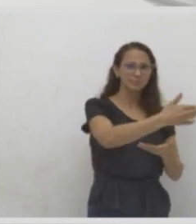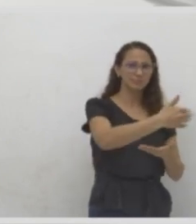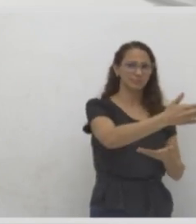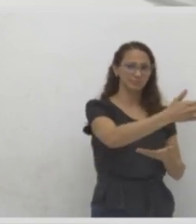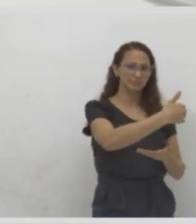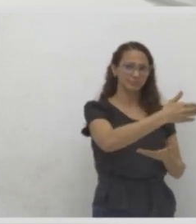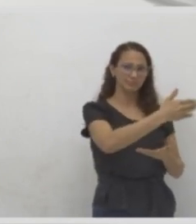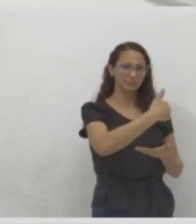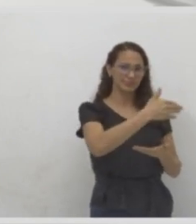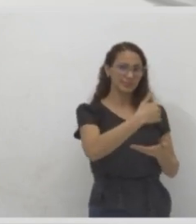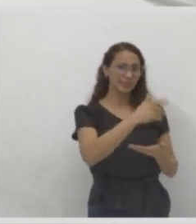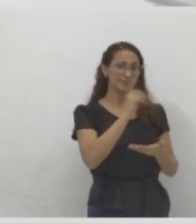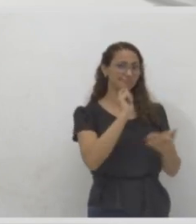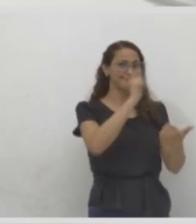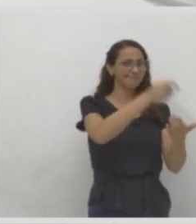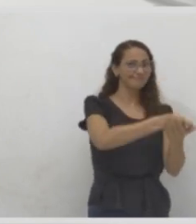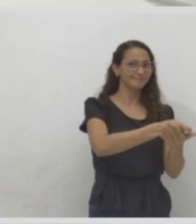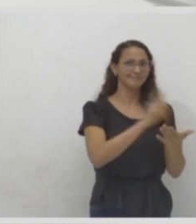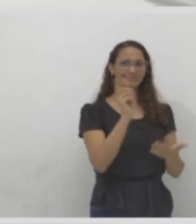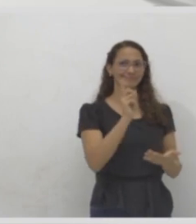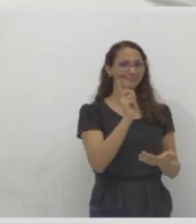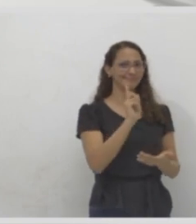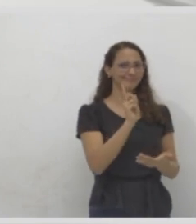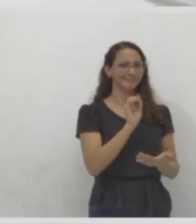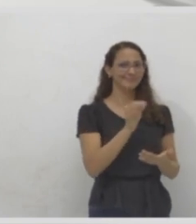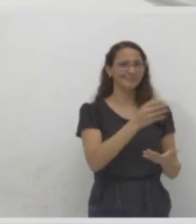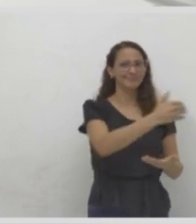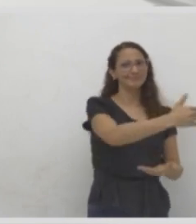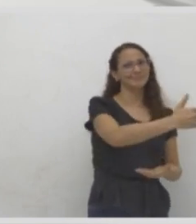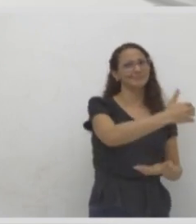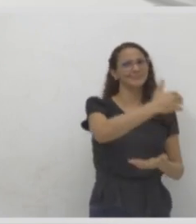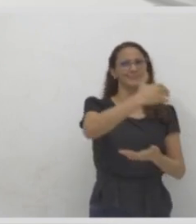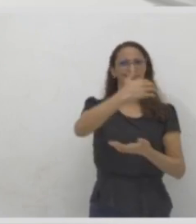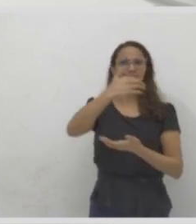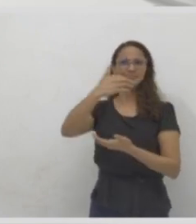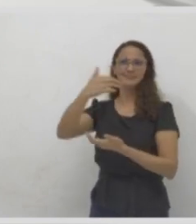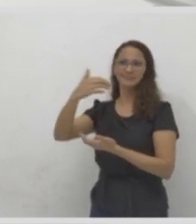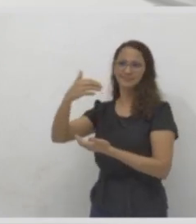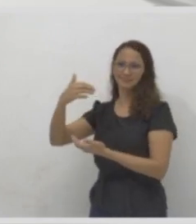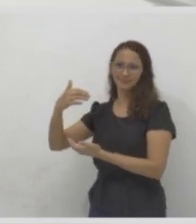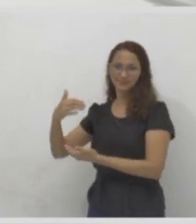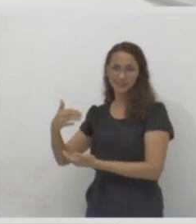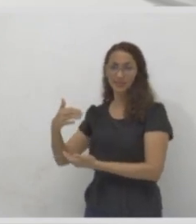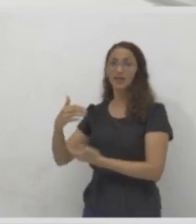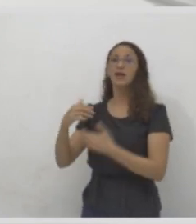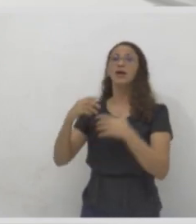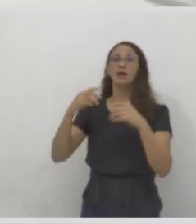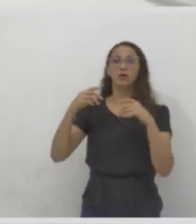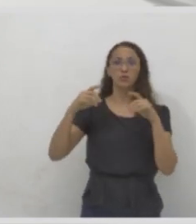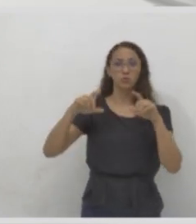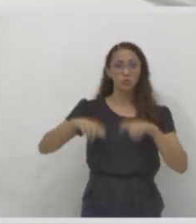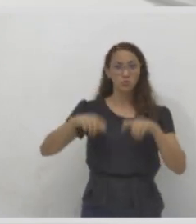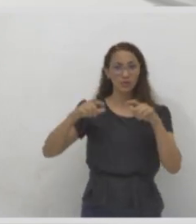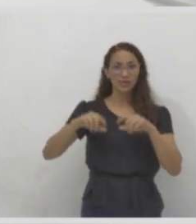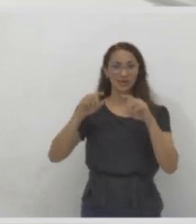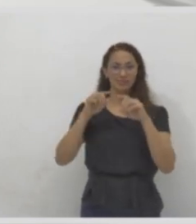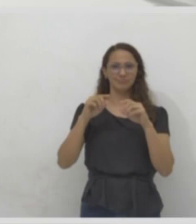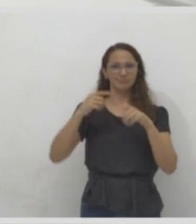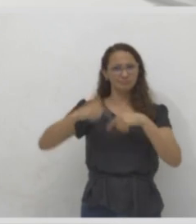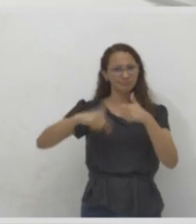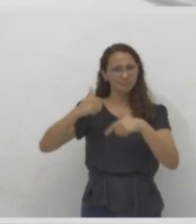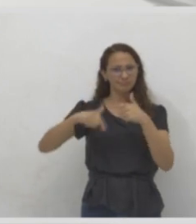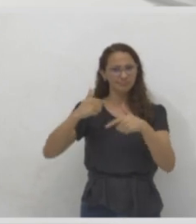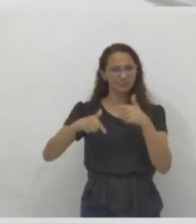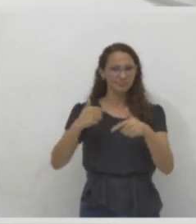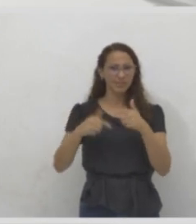alimentos fiado, tá? E traziam lá para o seringal, lá para o meio da mata. Eles antecipavam, olha, eu